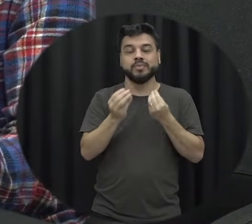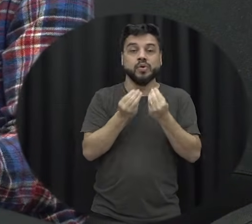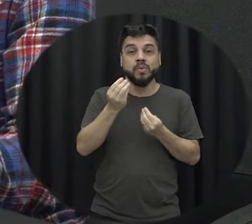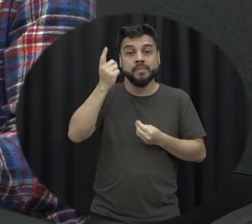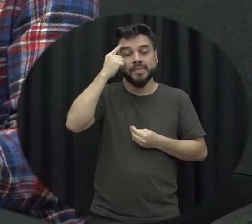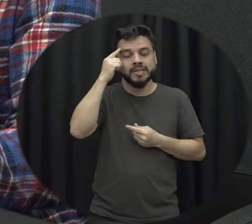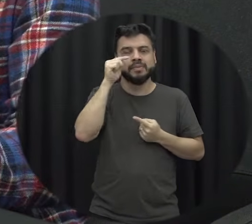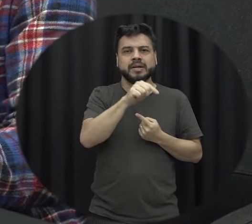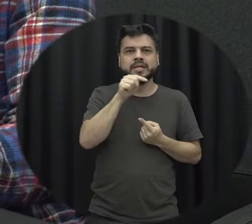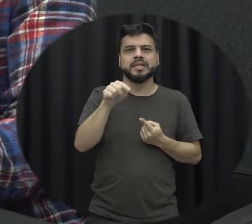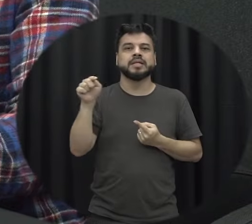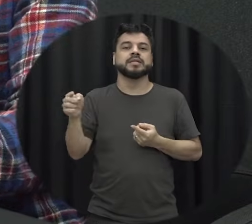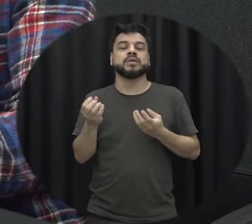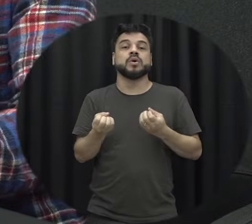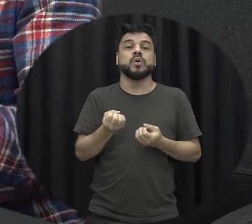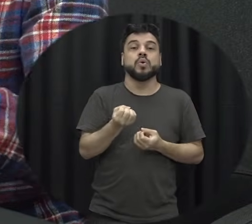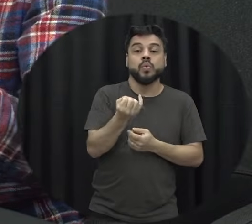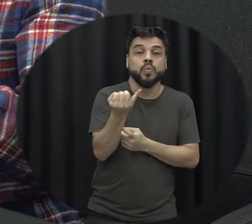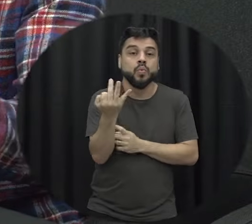os números, formas de